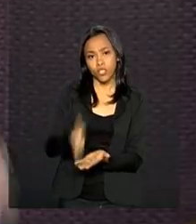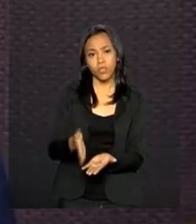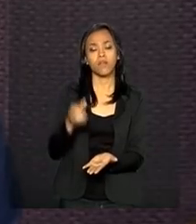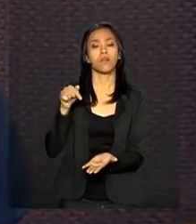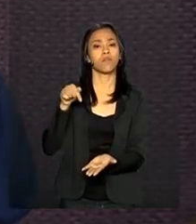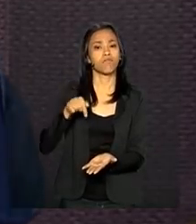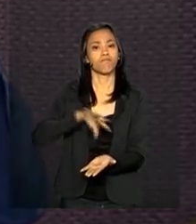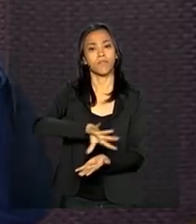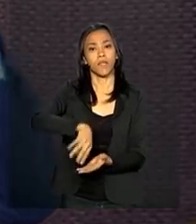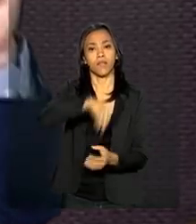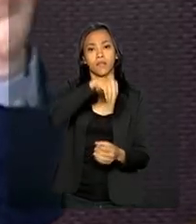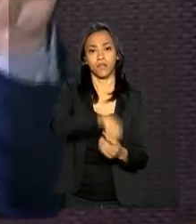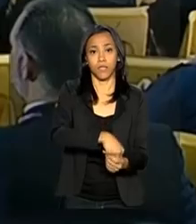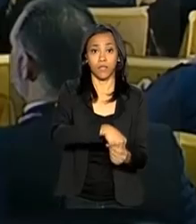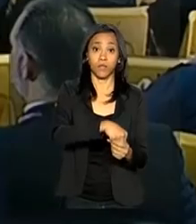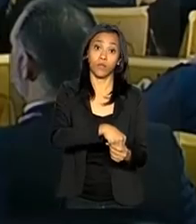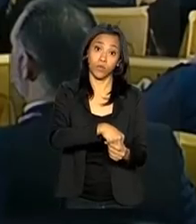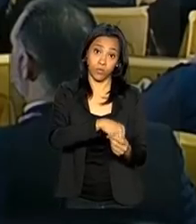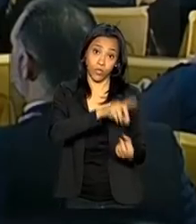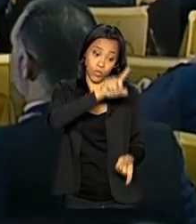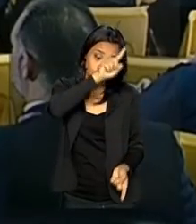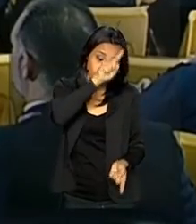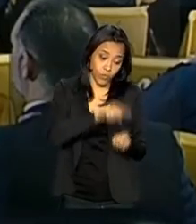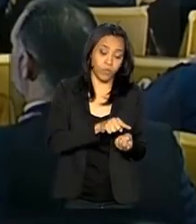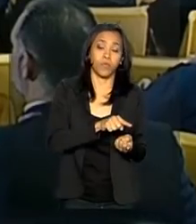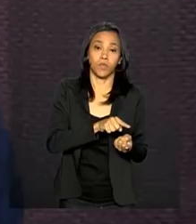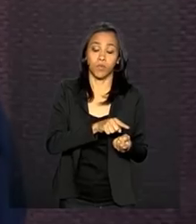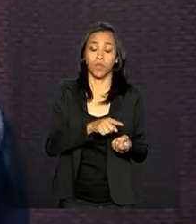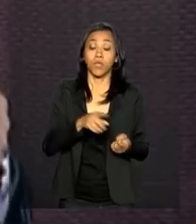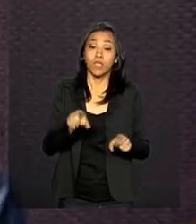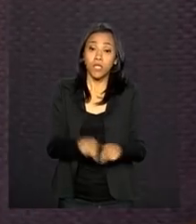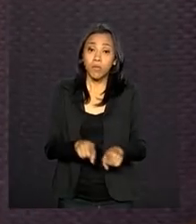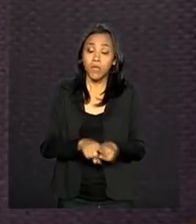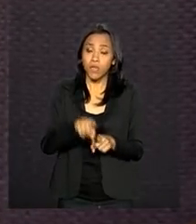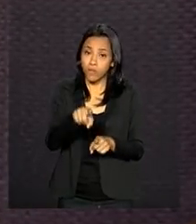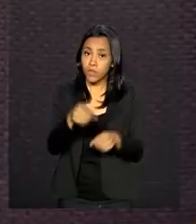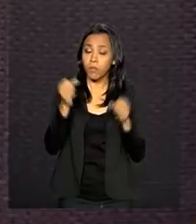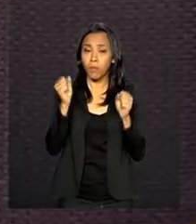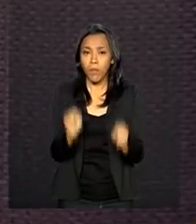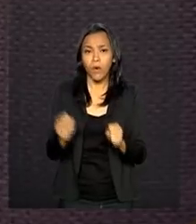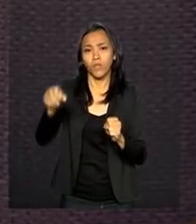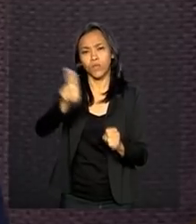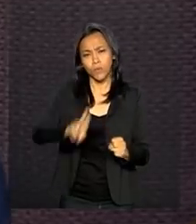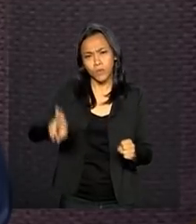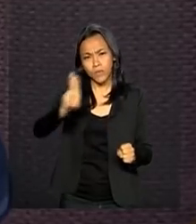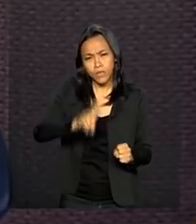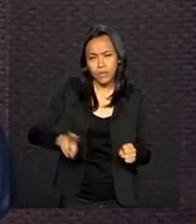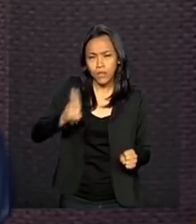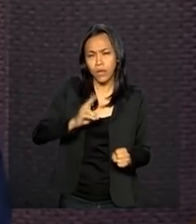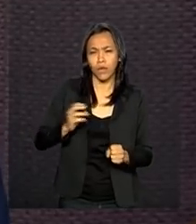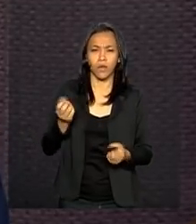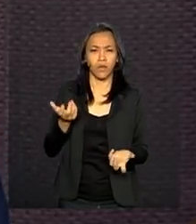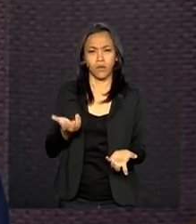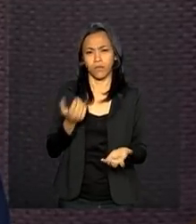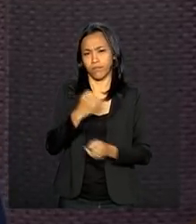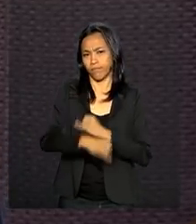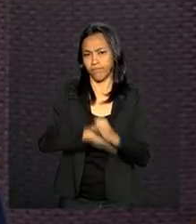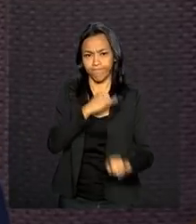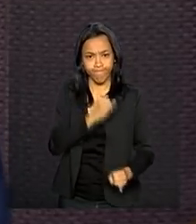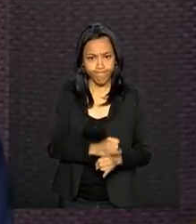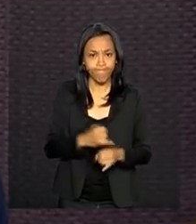constando no no campo chamado resenha e além de você poder usar de forma offline E tem alguns